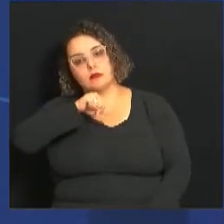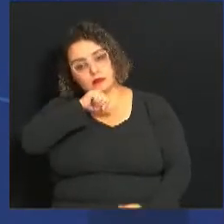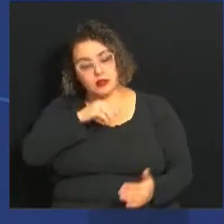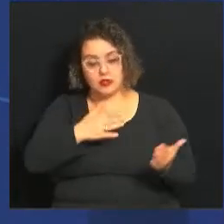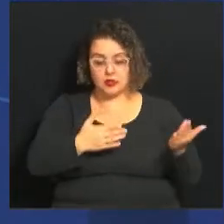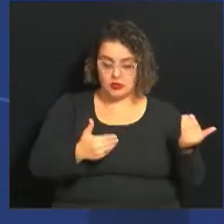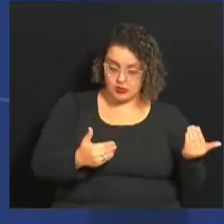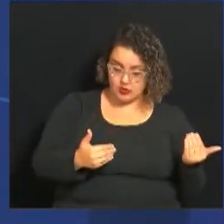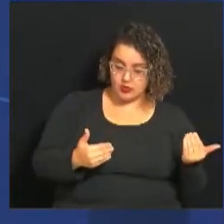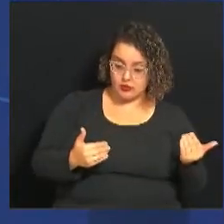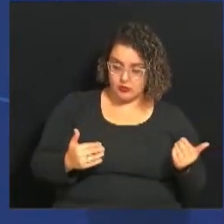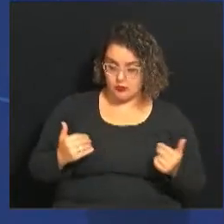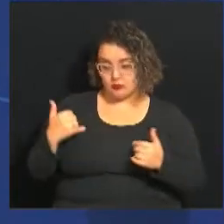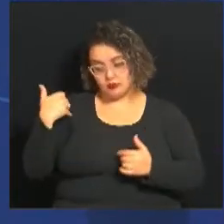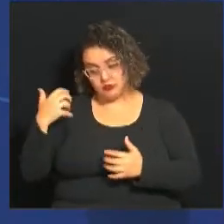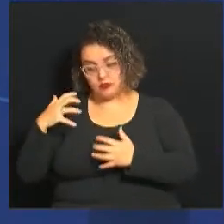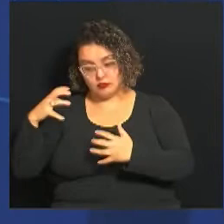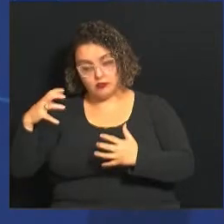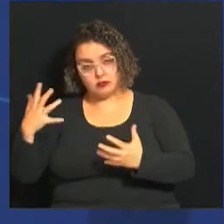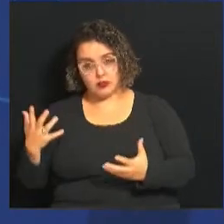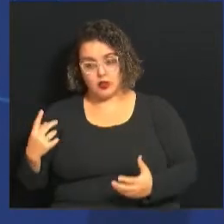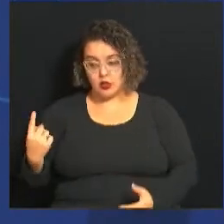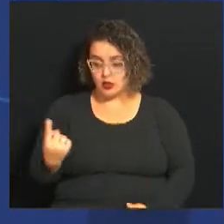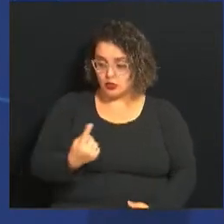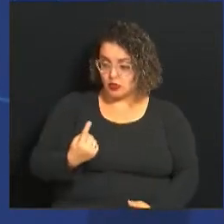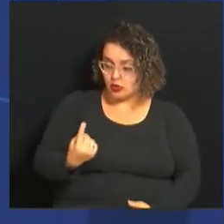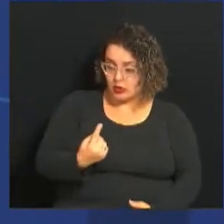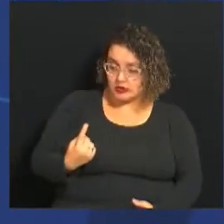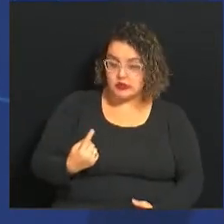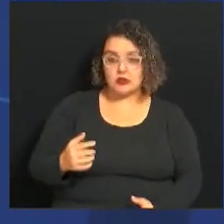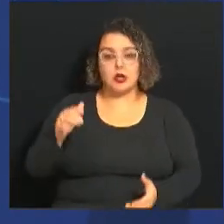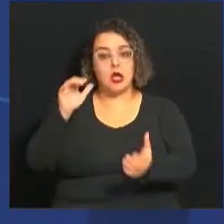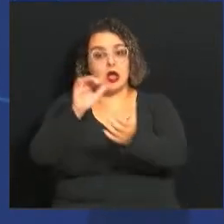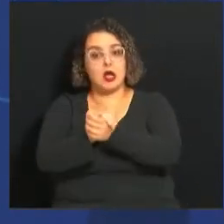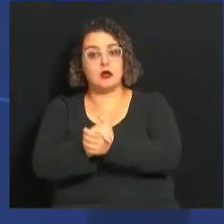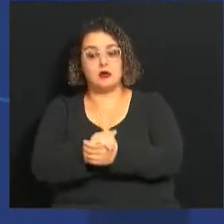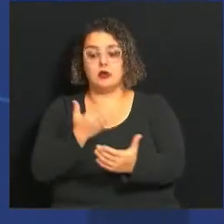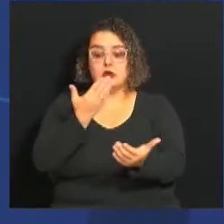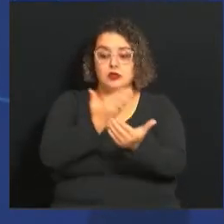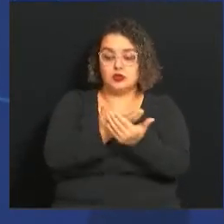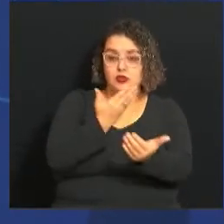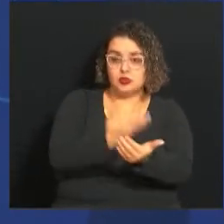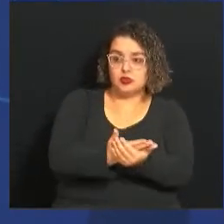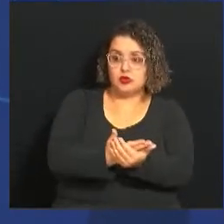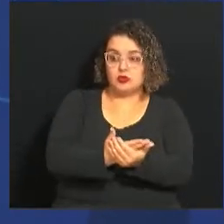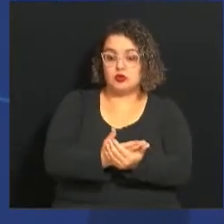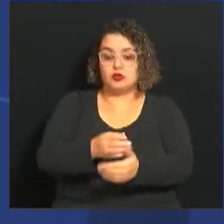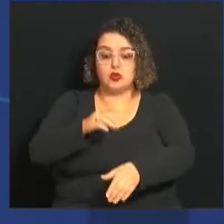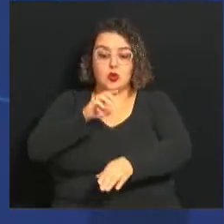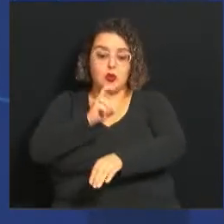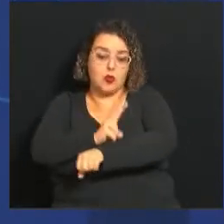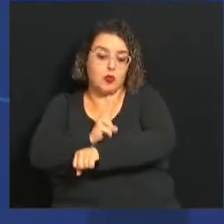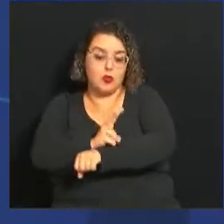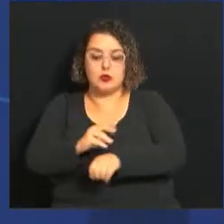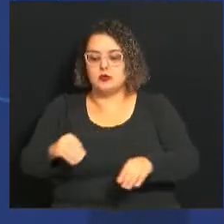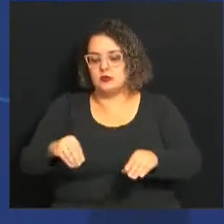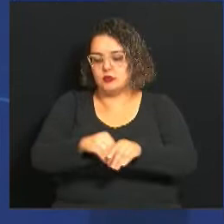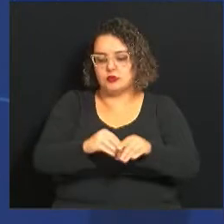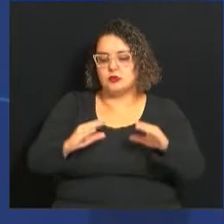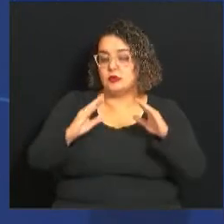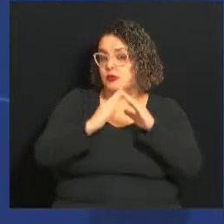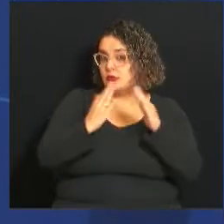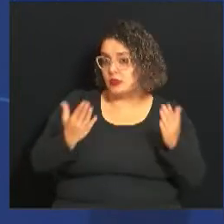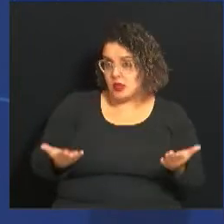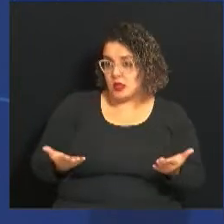mais idade, solo, casadas, que estudam, que são donas de casa, e todas